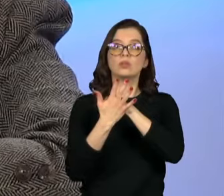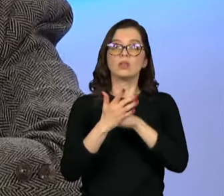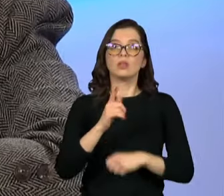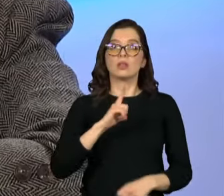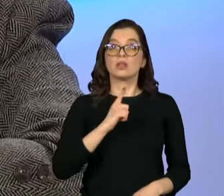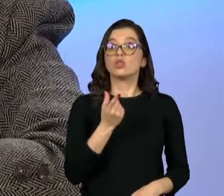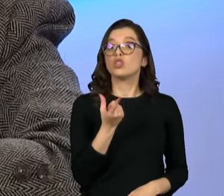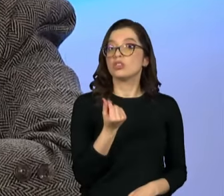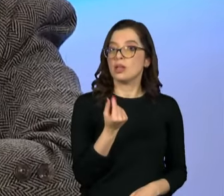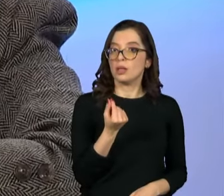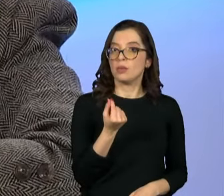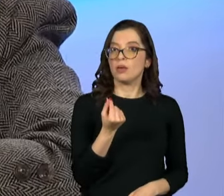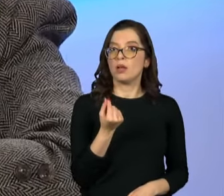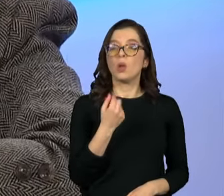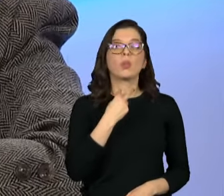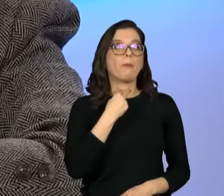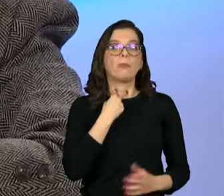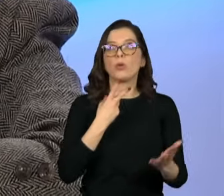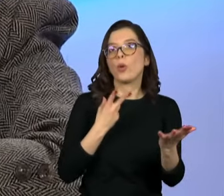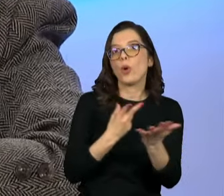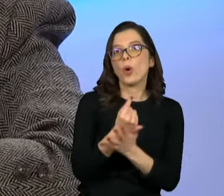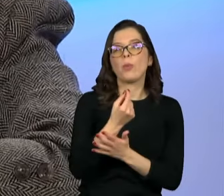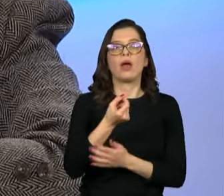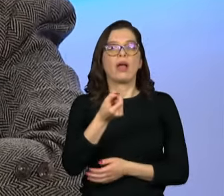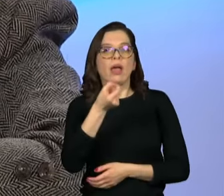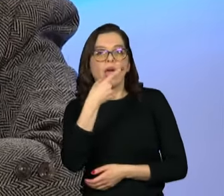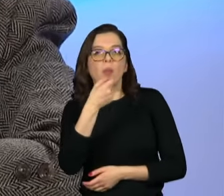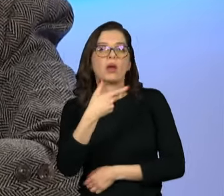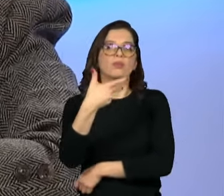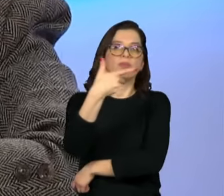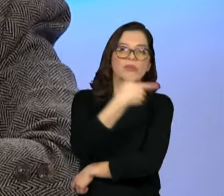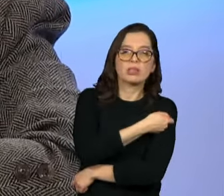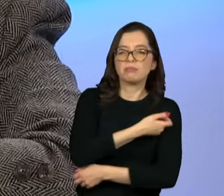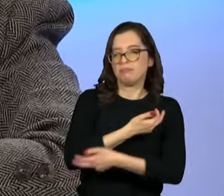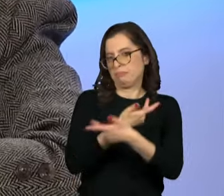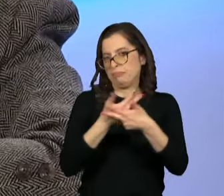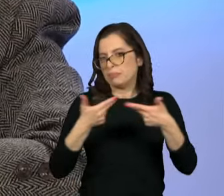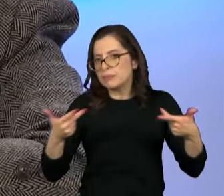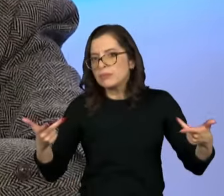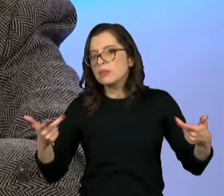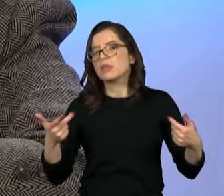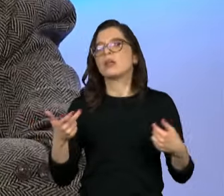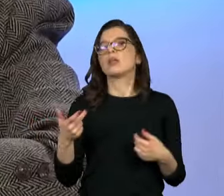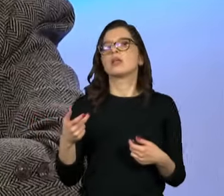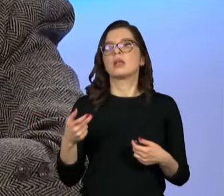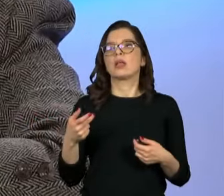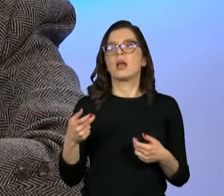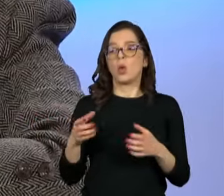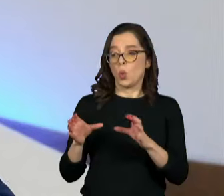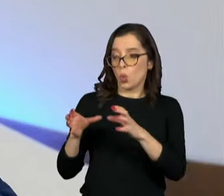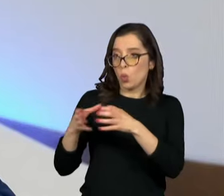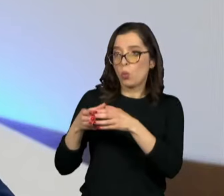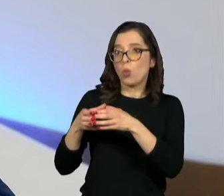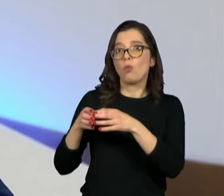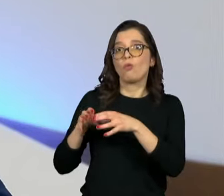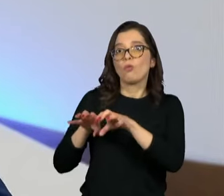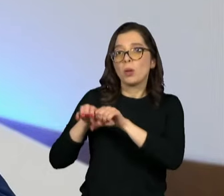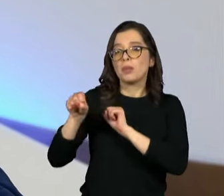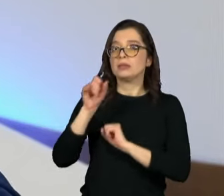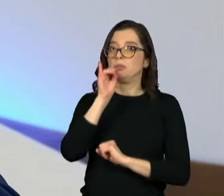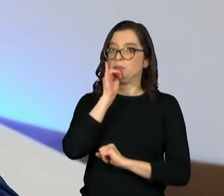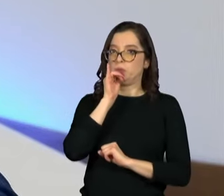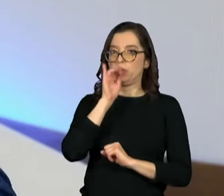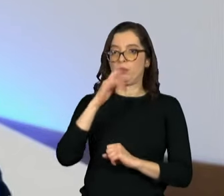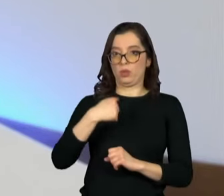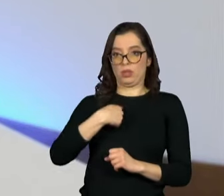a minha mãe, que já estava no mercado de trabalho há 20 anos, eu estava ganhando mais do que ela como administradora.